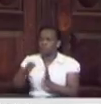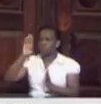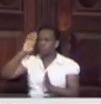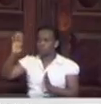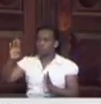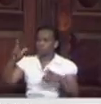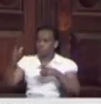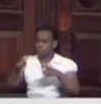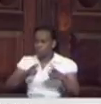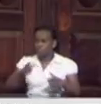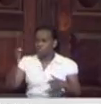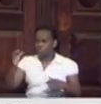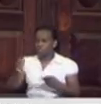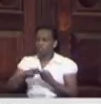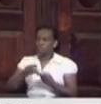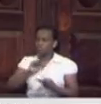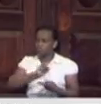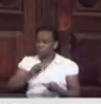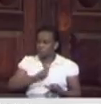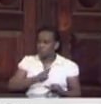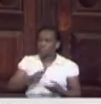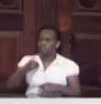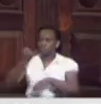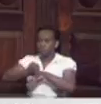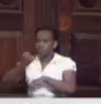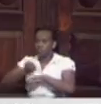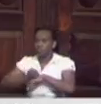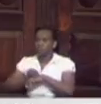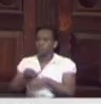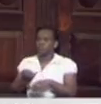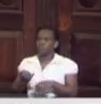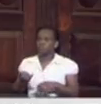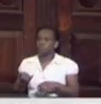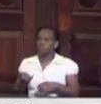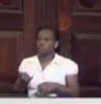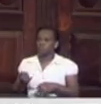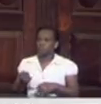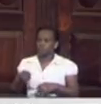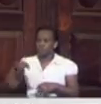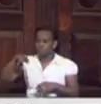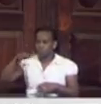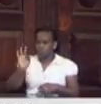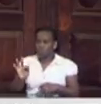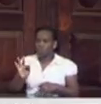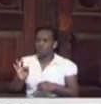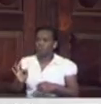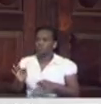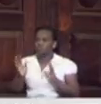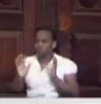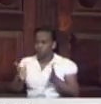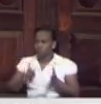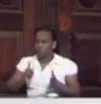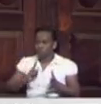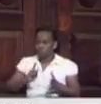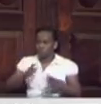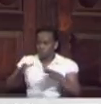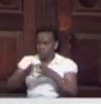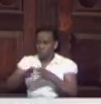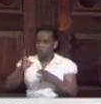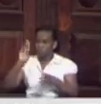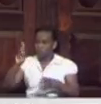nos pontos como Niterói, São Gonçalo, Volta Redonda, Nova Friburgo, já a própria